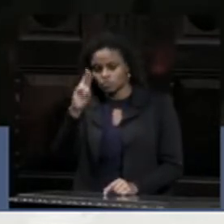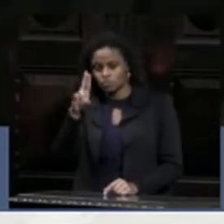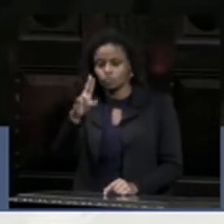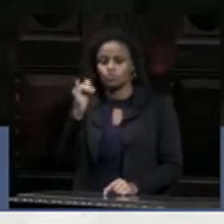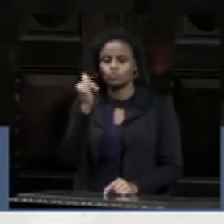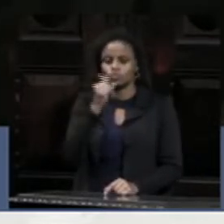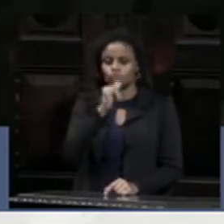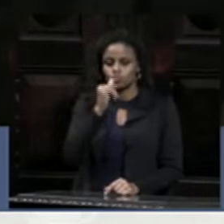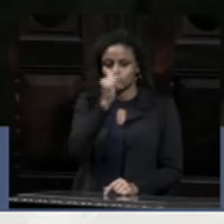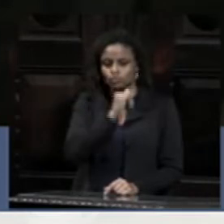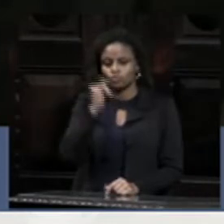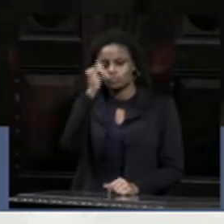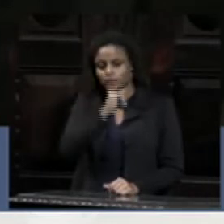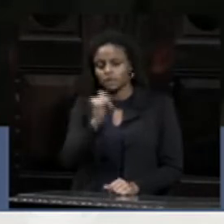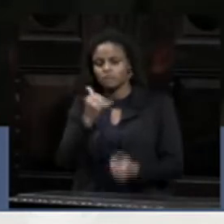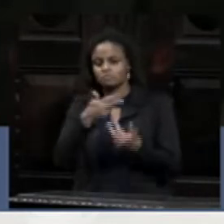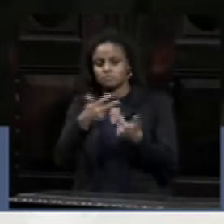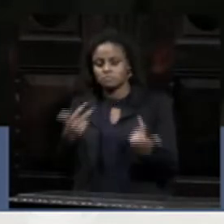momento...